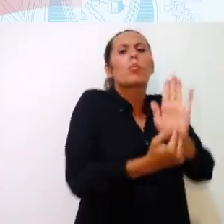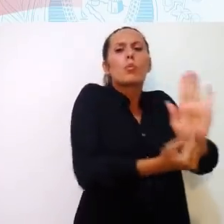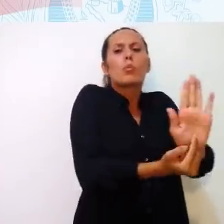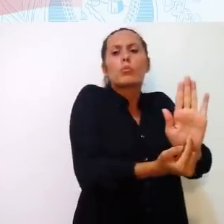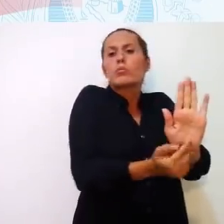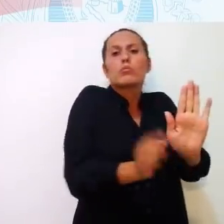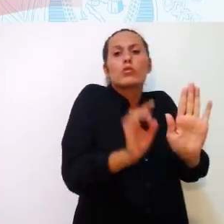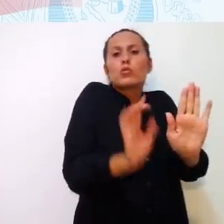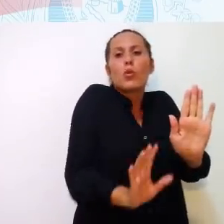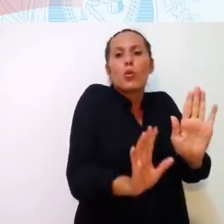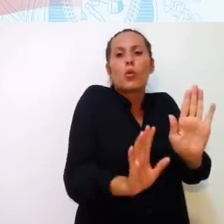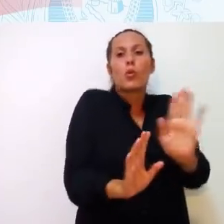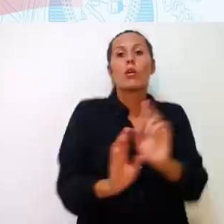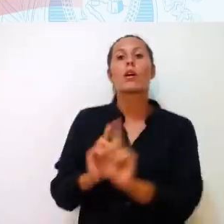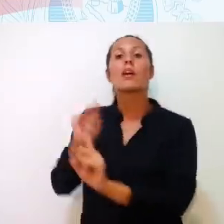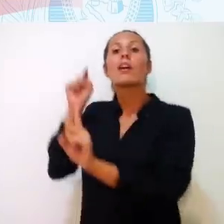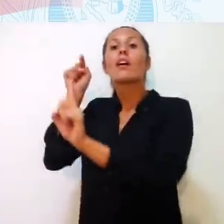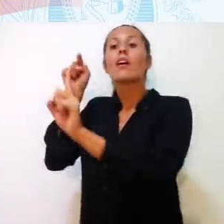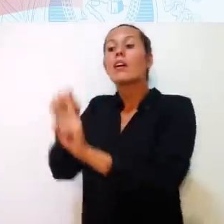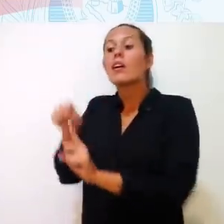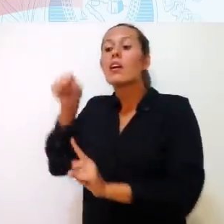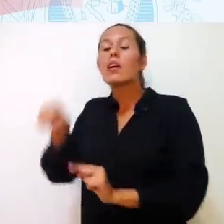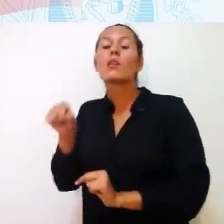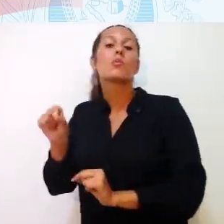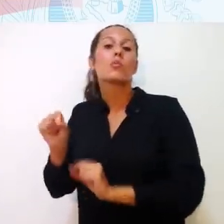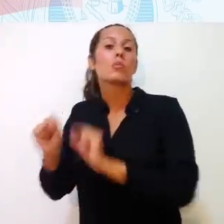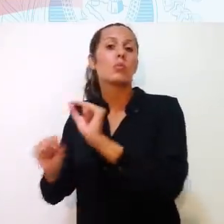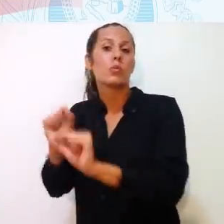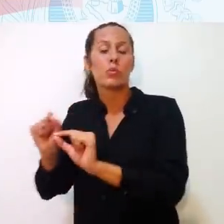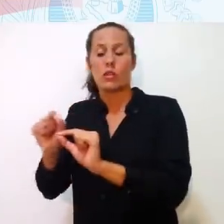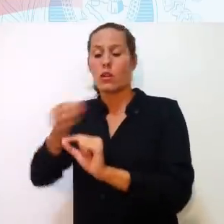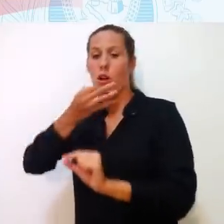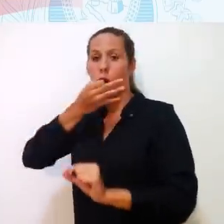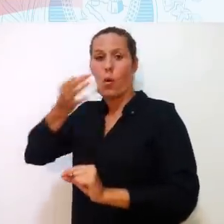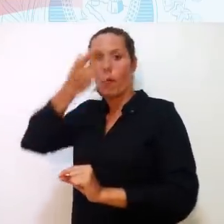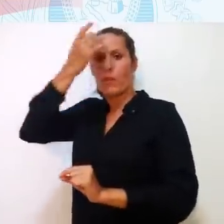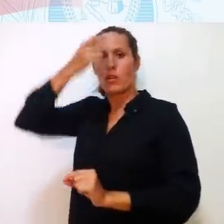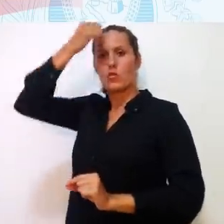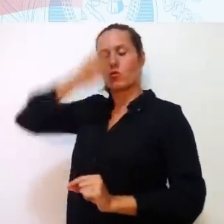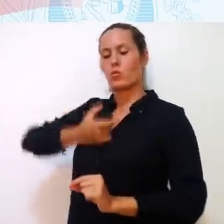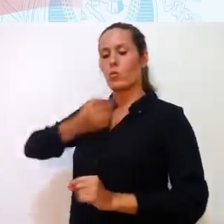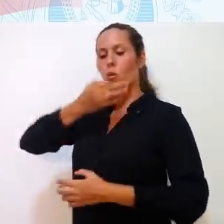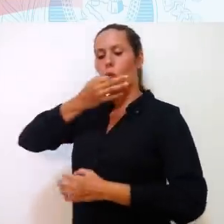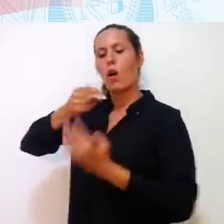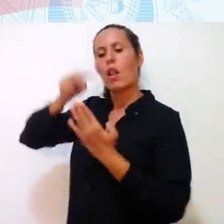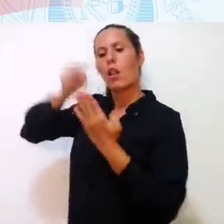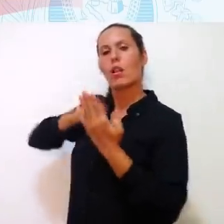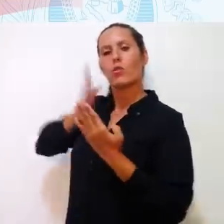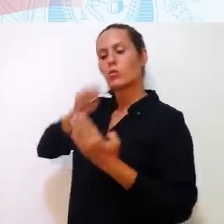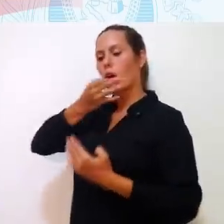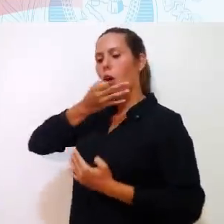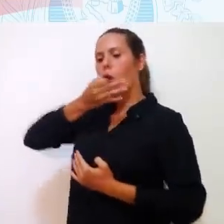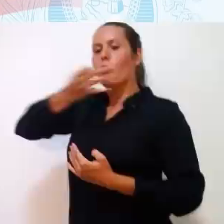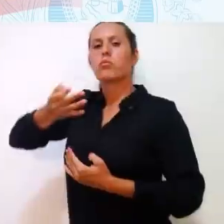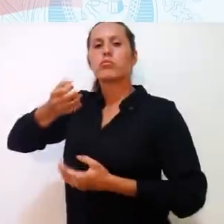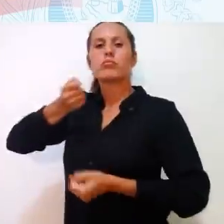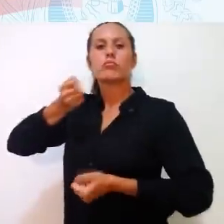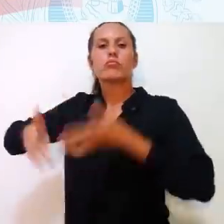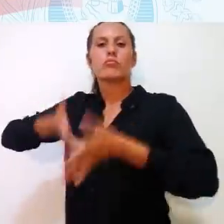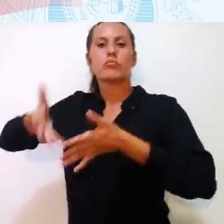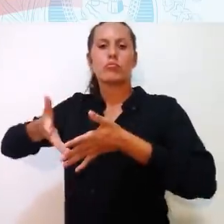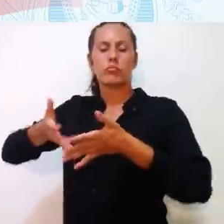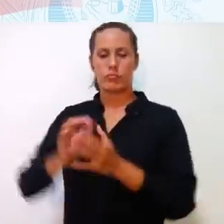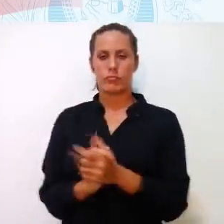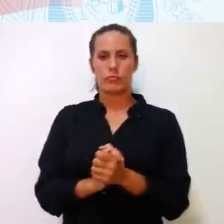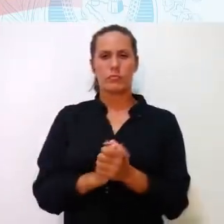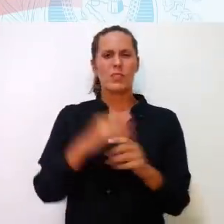resumo era apresentar o conteúdo do livro. Qual é o objetivo dessas avaliações? Expressar a opinião dos leitores